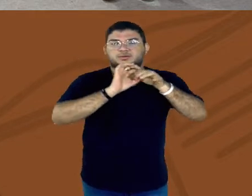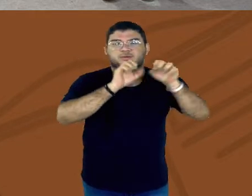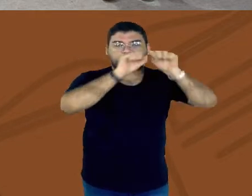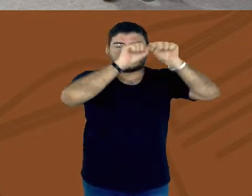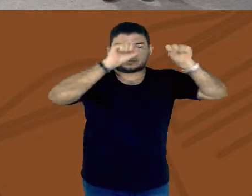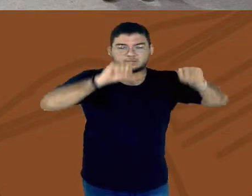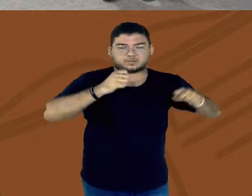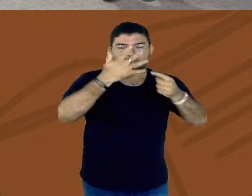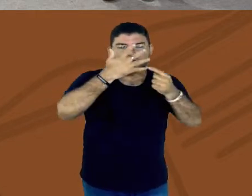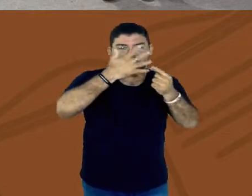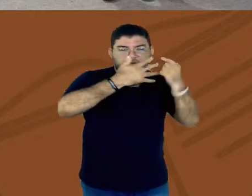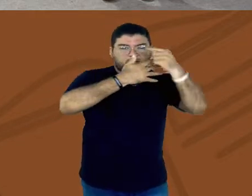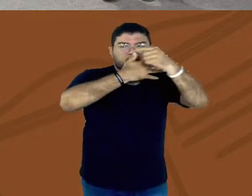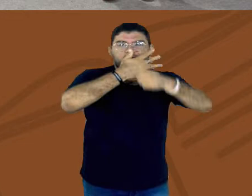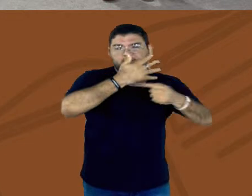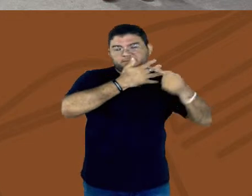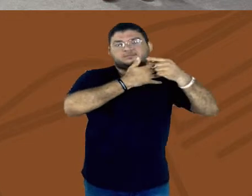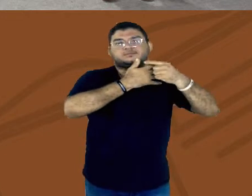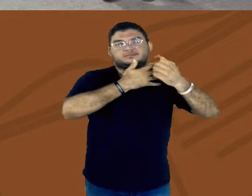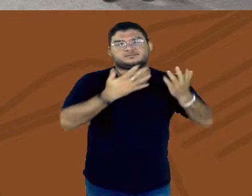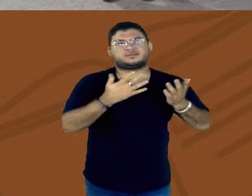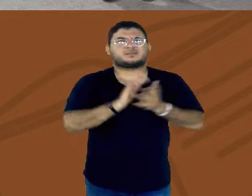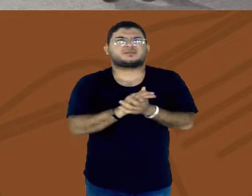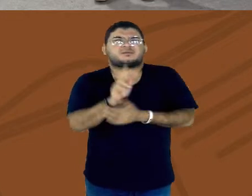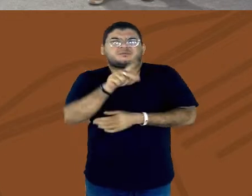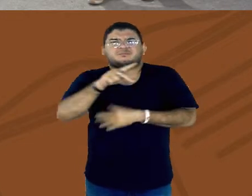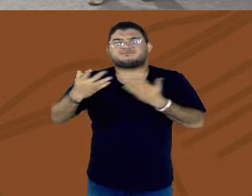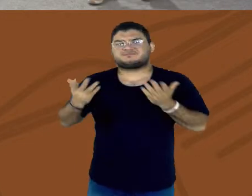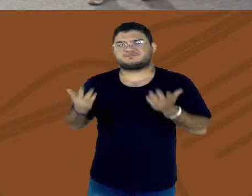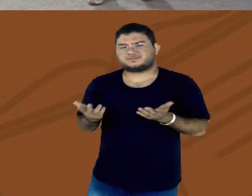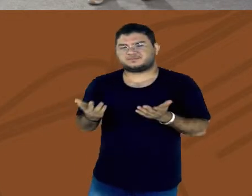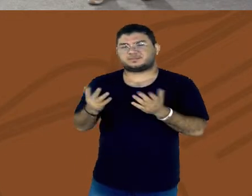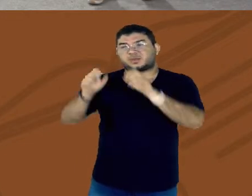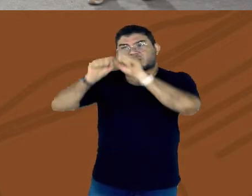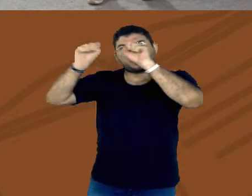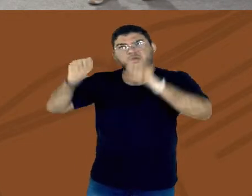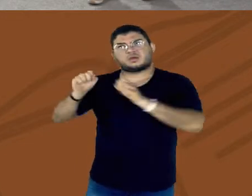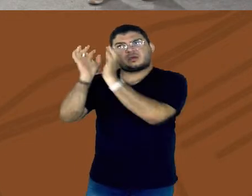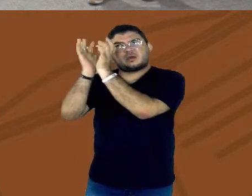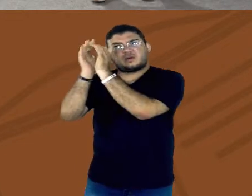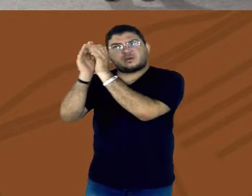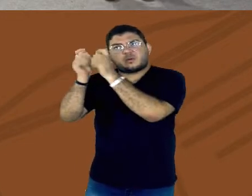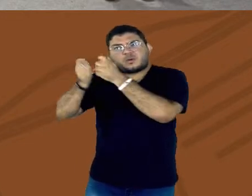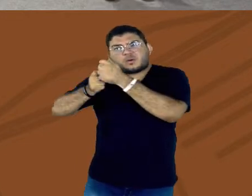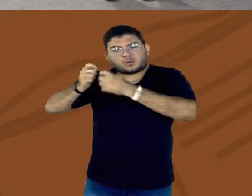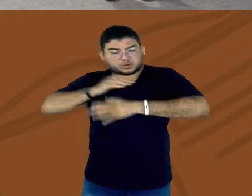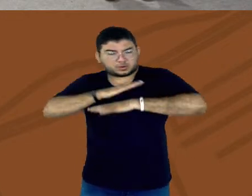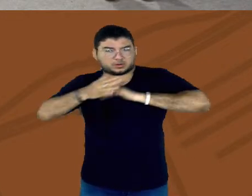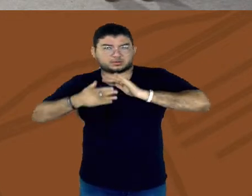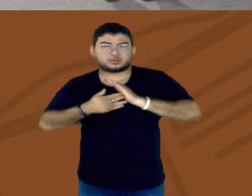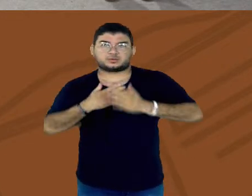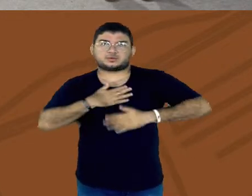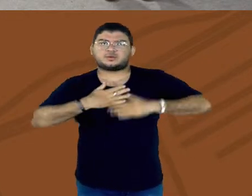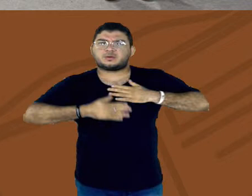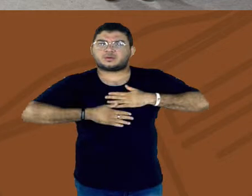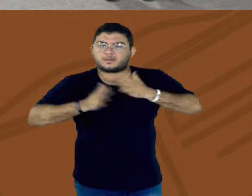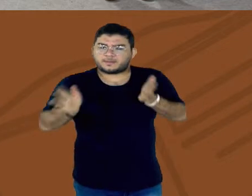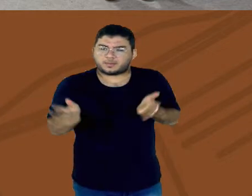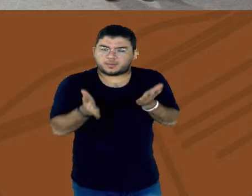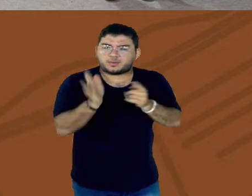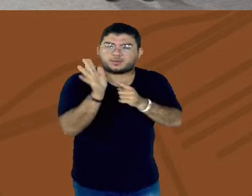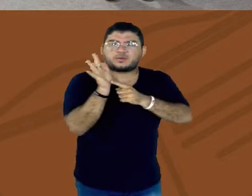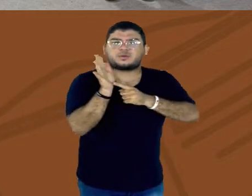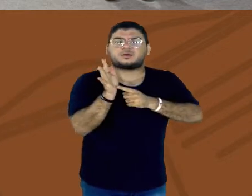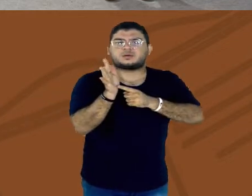endócrino. Ô Luciano, o sistema nervoso controla o nosso corpo por meio de impulsos nervosos.